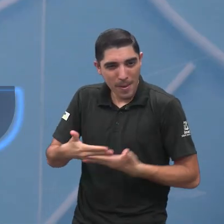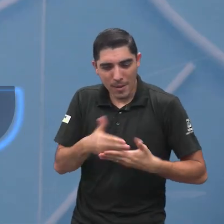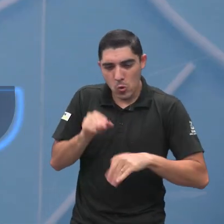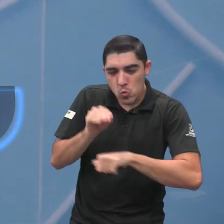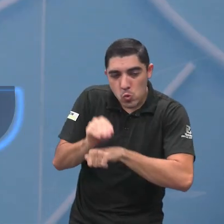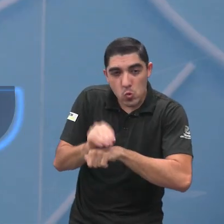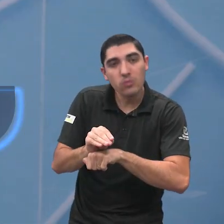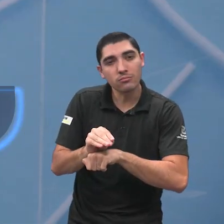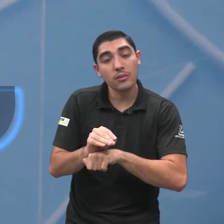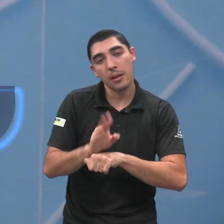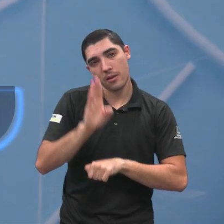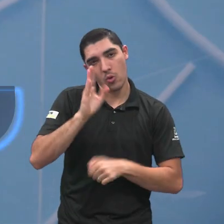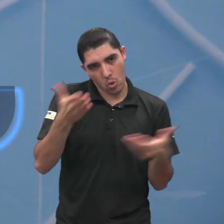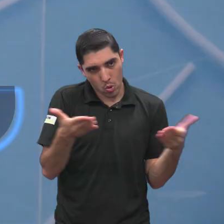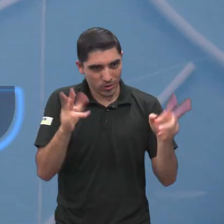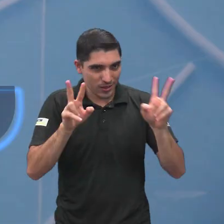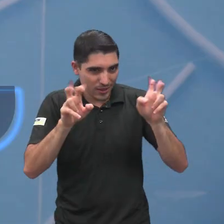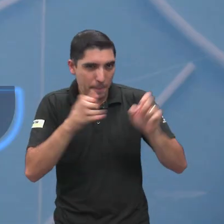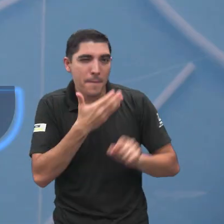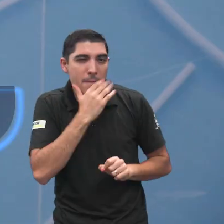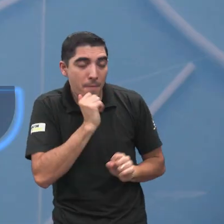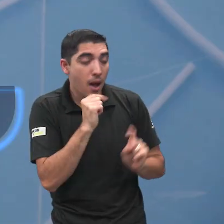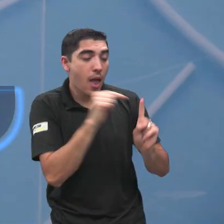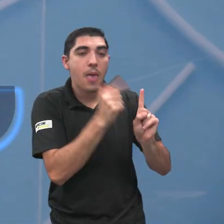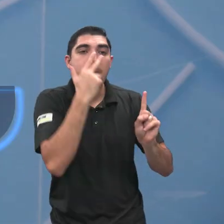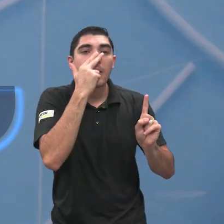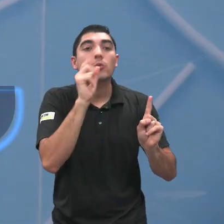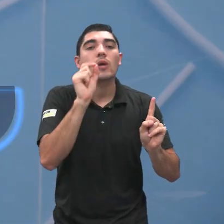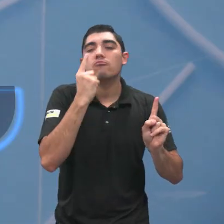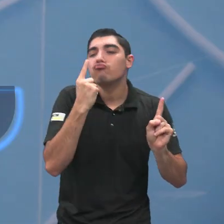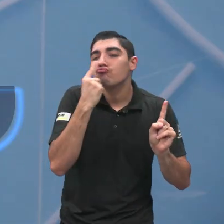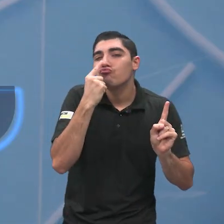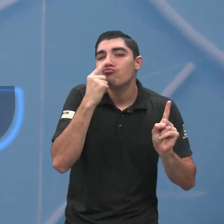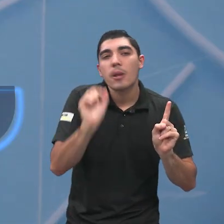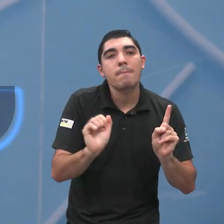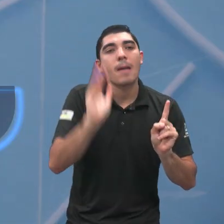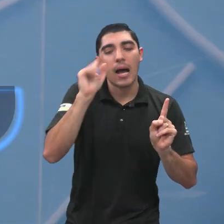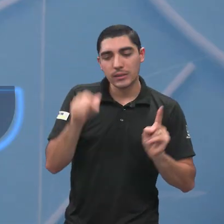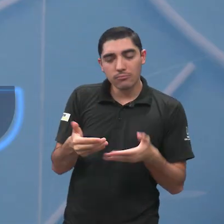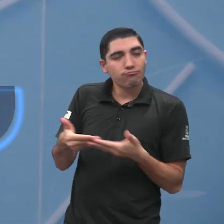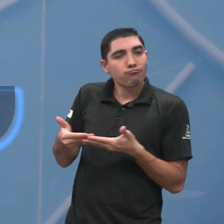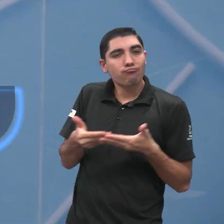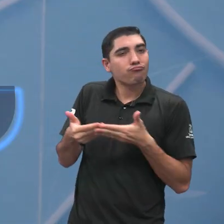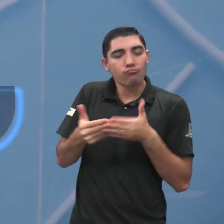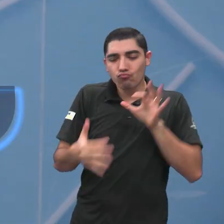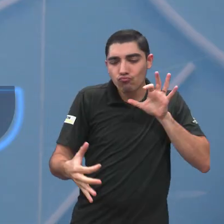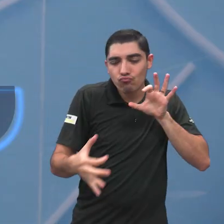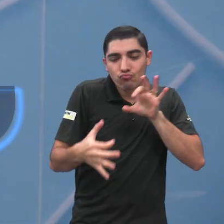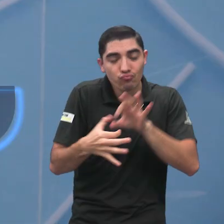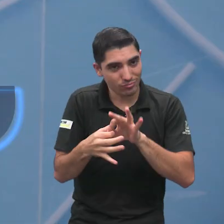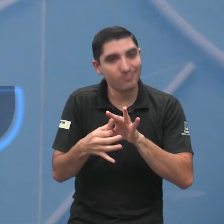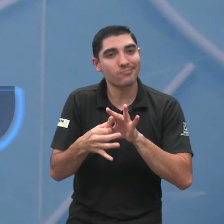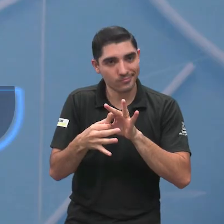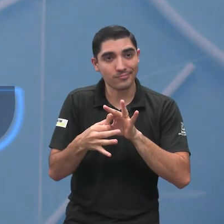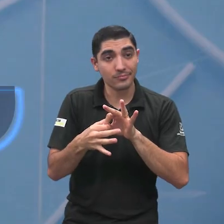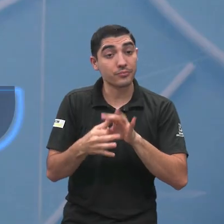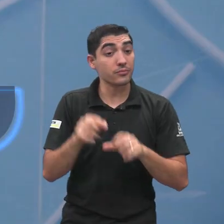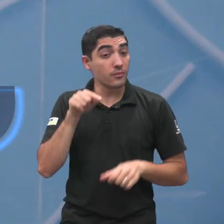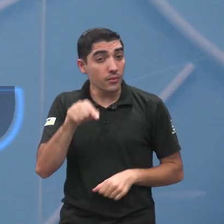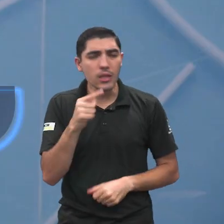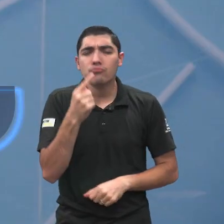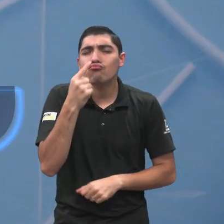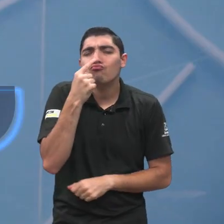de paternidade hoje, desenvolva um vínculo maior com essa criança, né? E um vínculo que vai passar por um